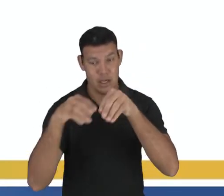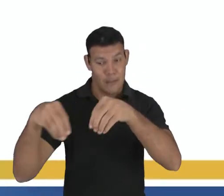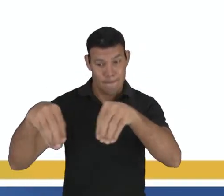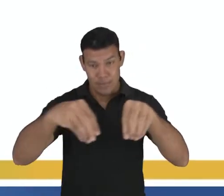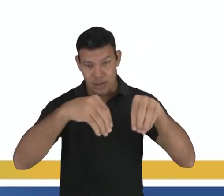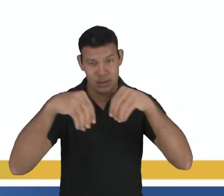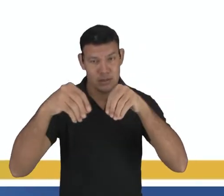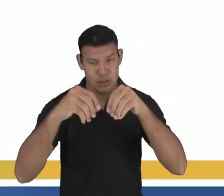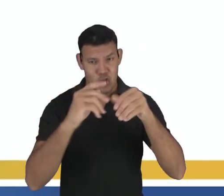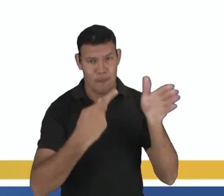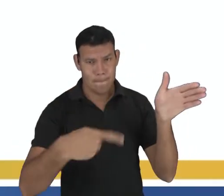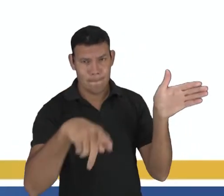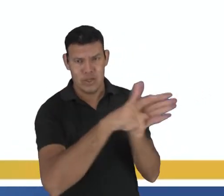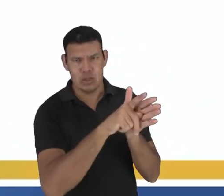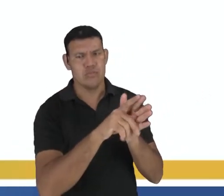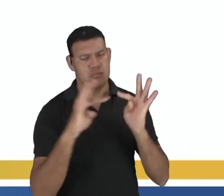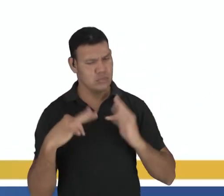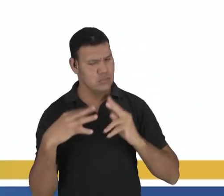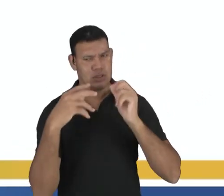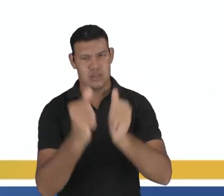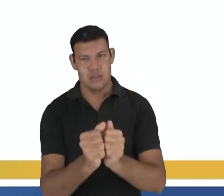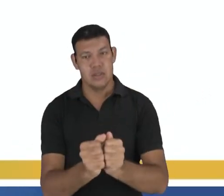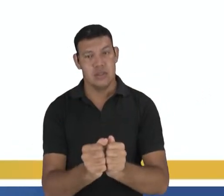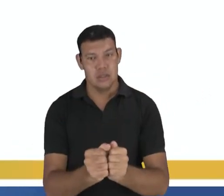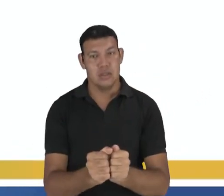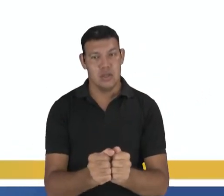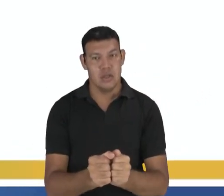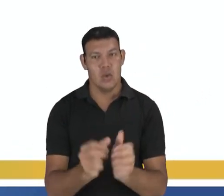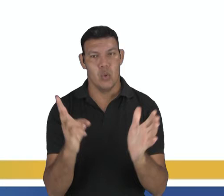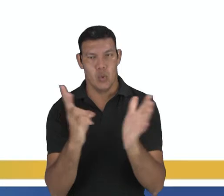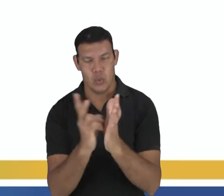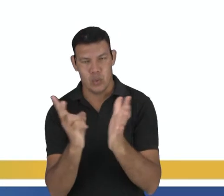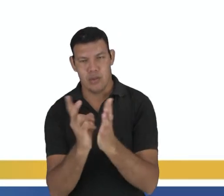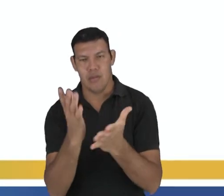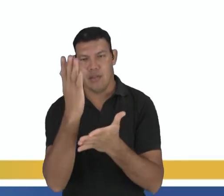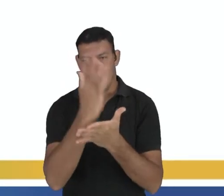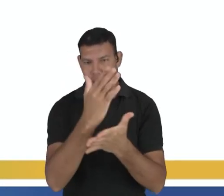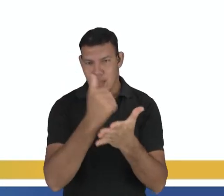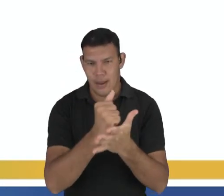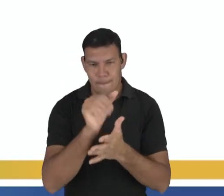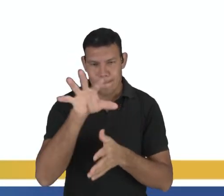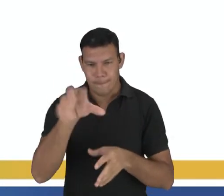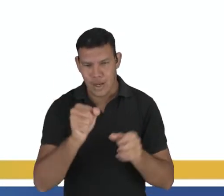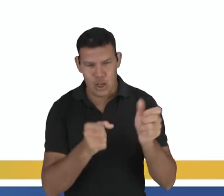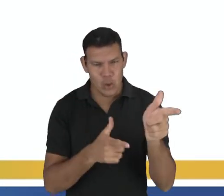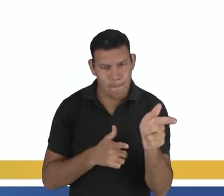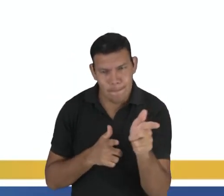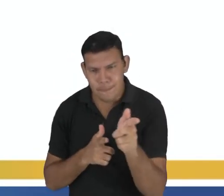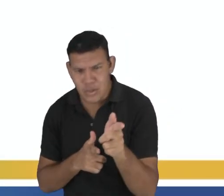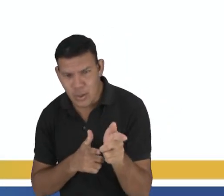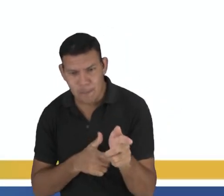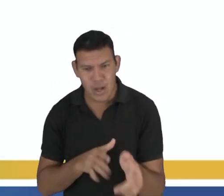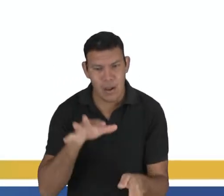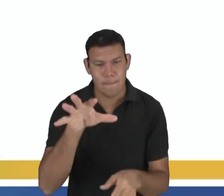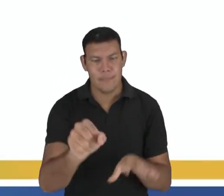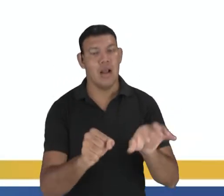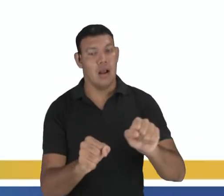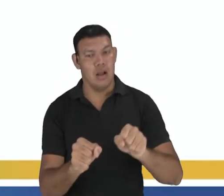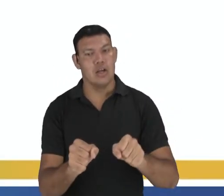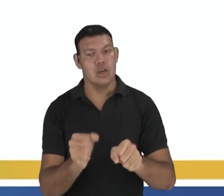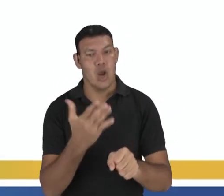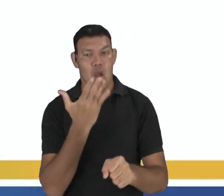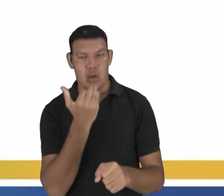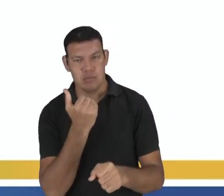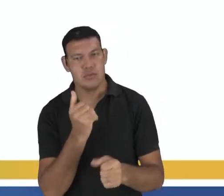exemplo, pertence a todos e quando um índio caça, costuma dividir com os habitantes de sua tribo. A formação social era